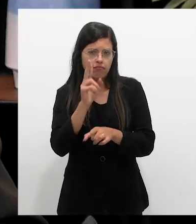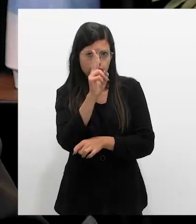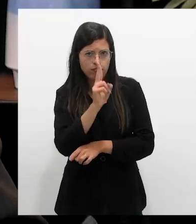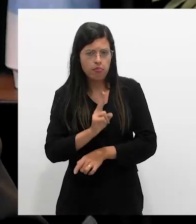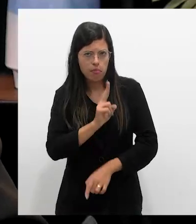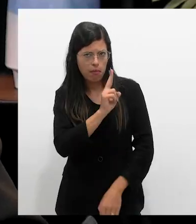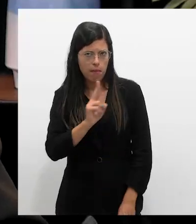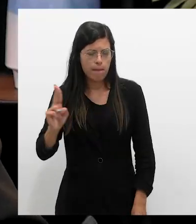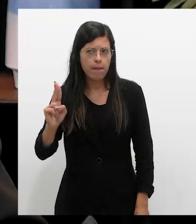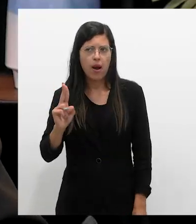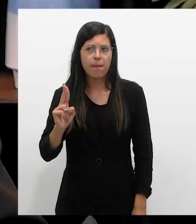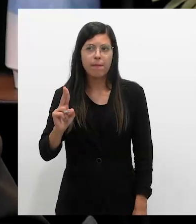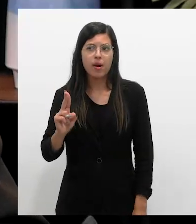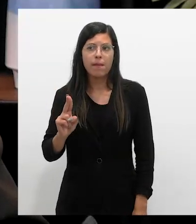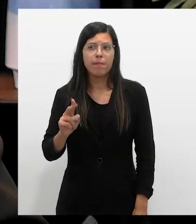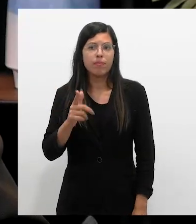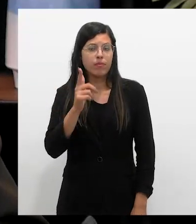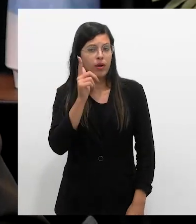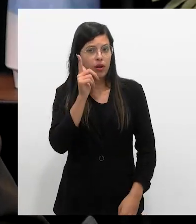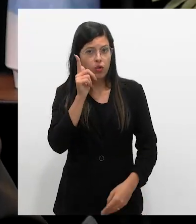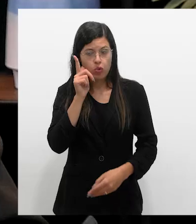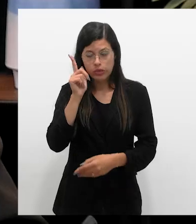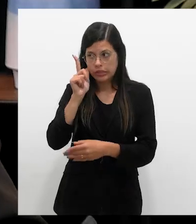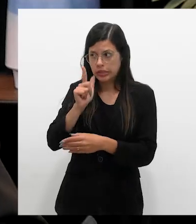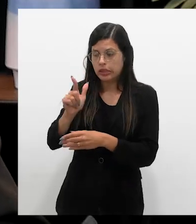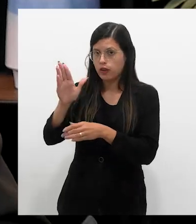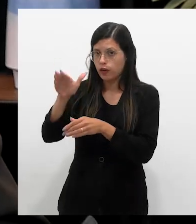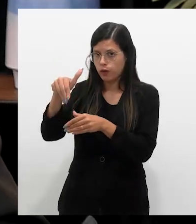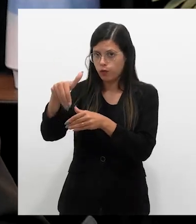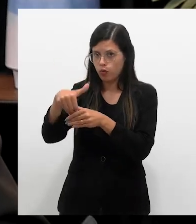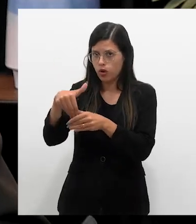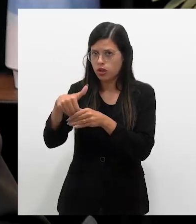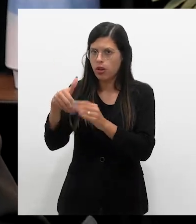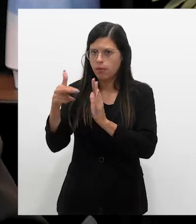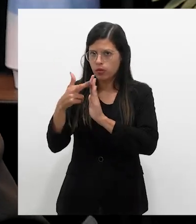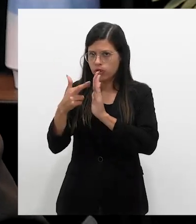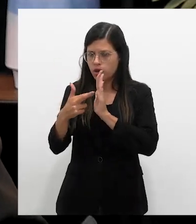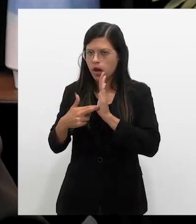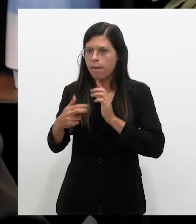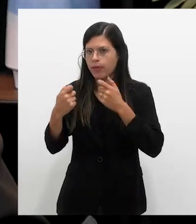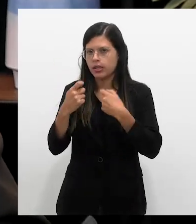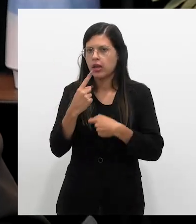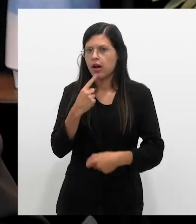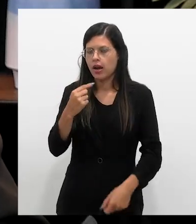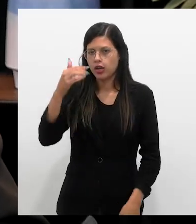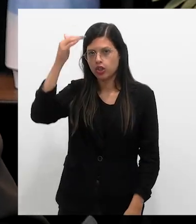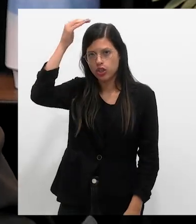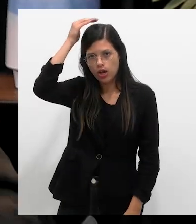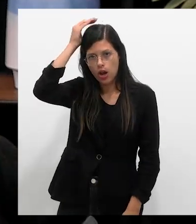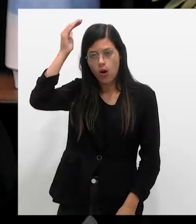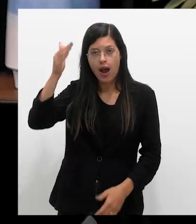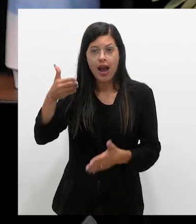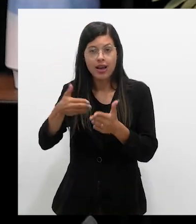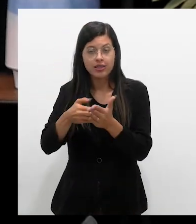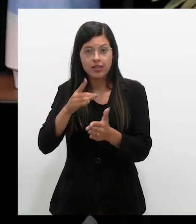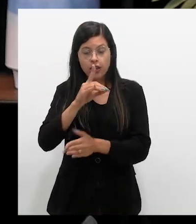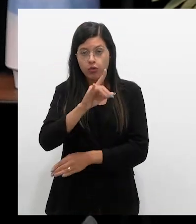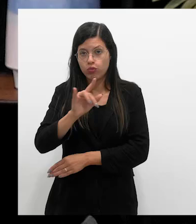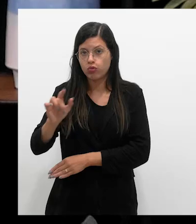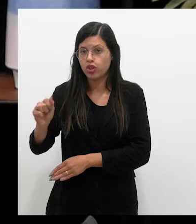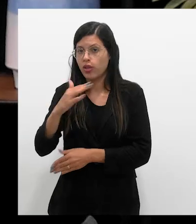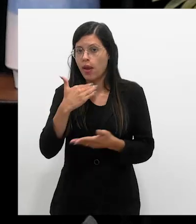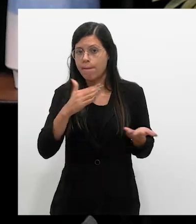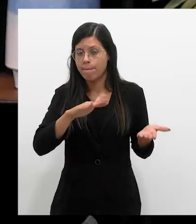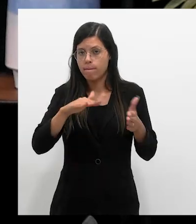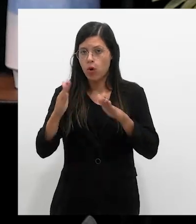pelas regras atuais, para ser eleitor, para poder votar, é necessário ser cardeal e ter, até a data da morte